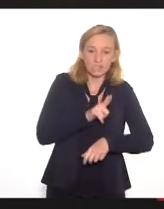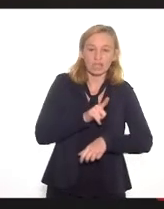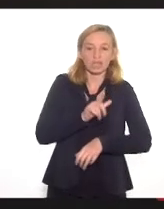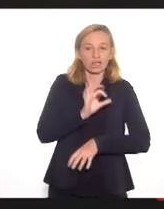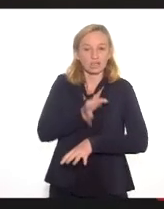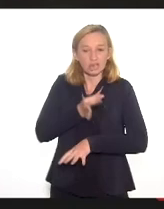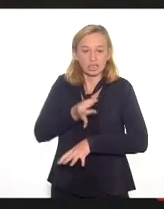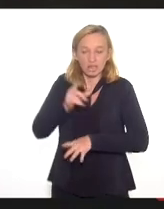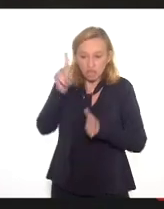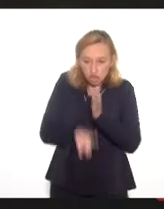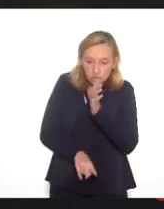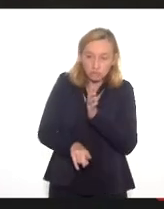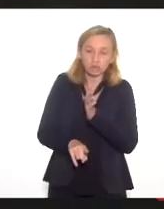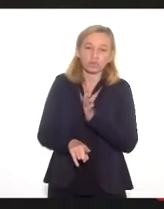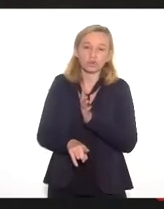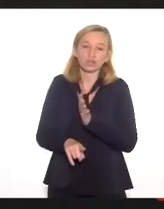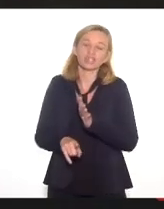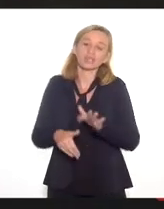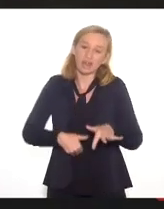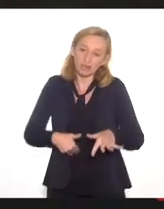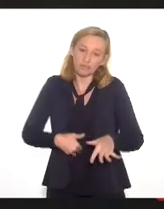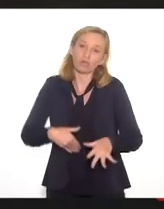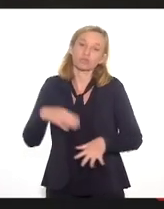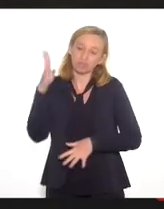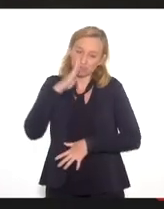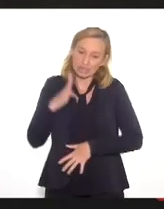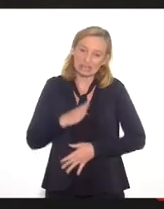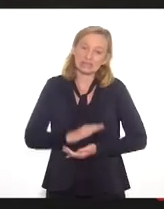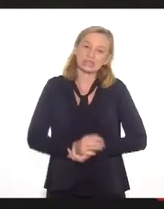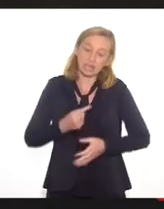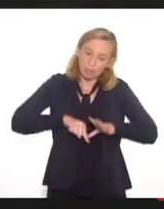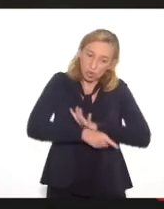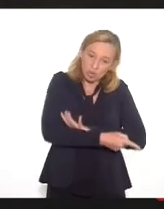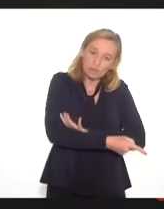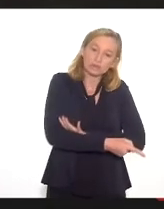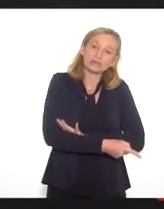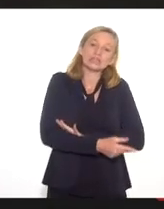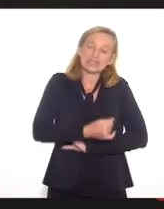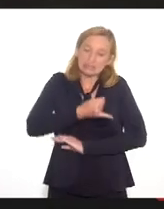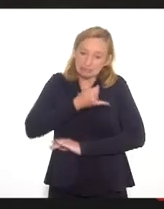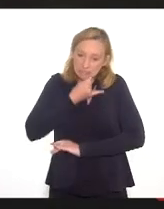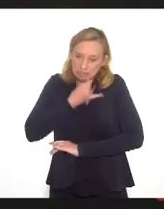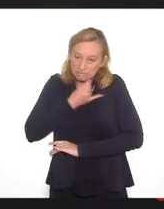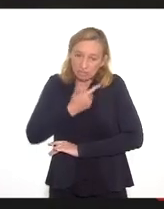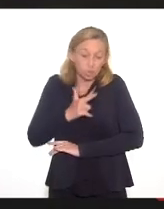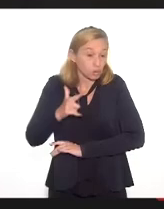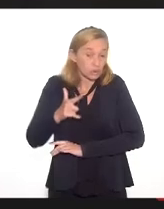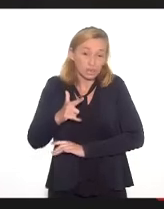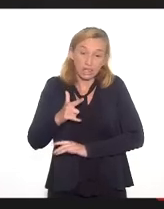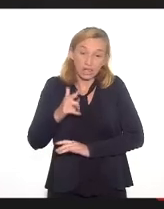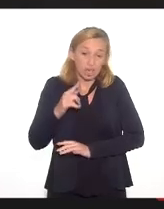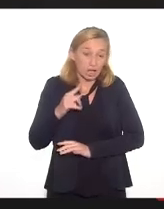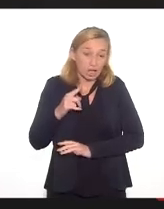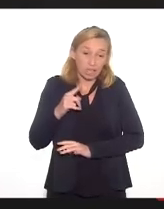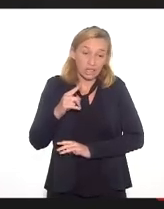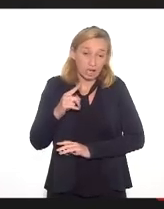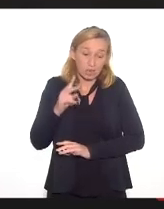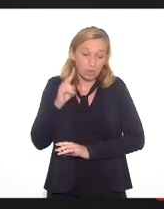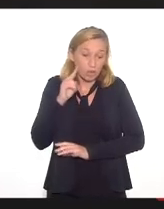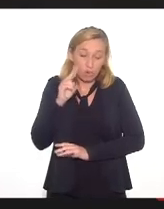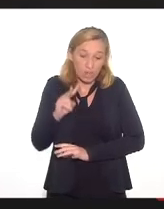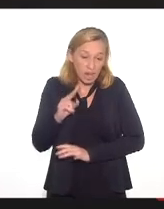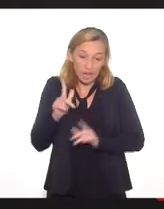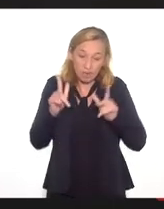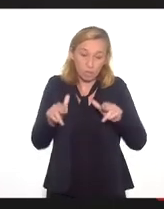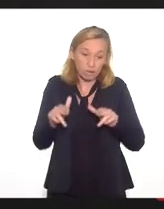forma reduzir uma tragédia que nós estamos vivendo que é muito profunda e que infelizmente não tem um horizonte igual da Covid a Covid por mais